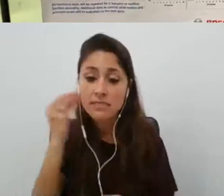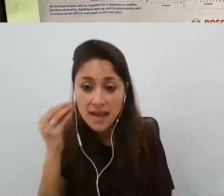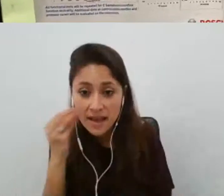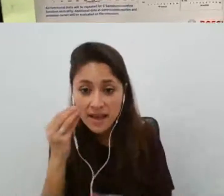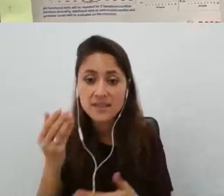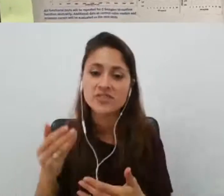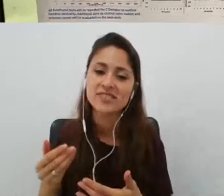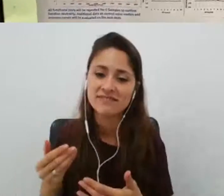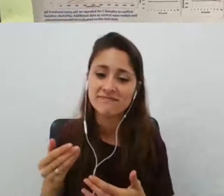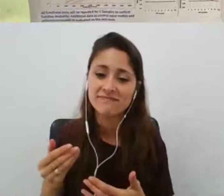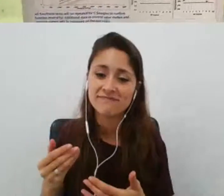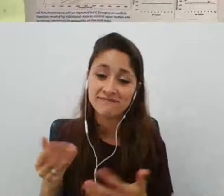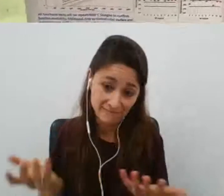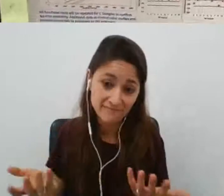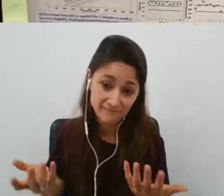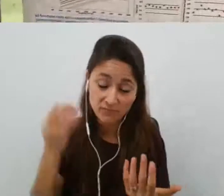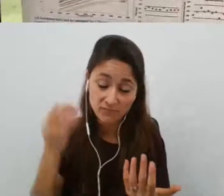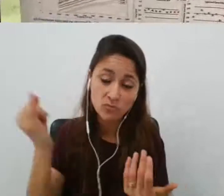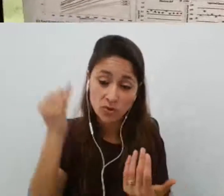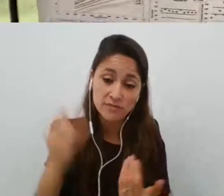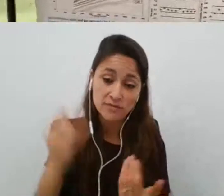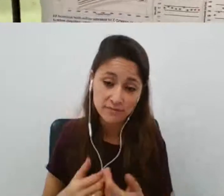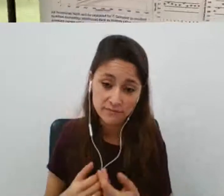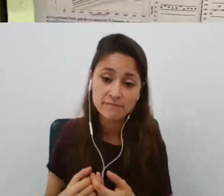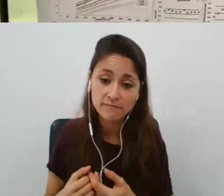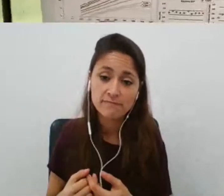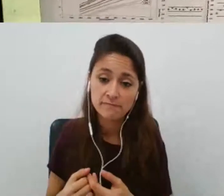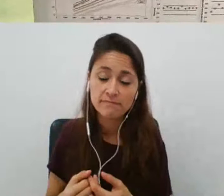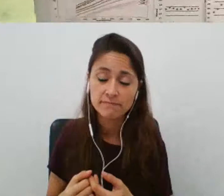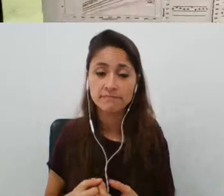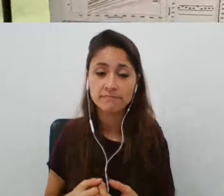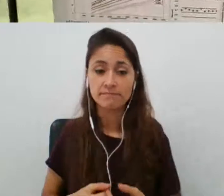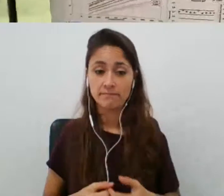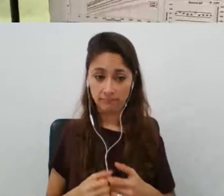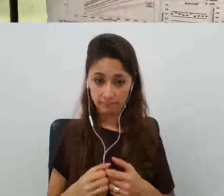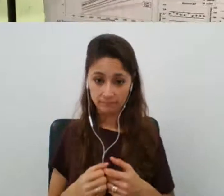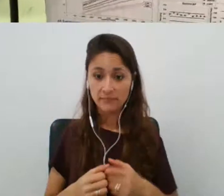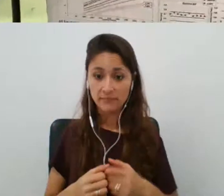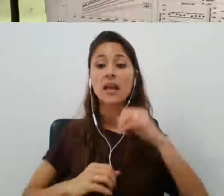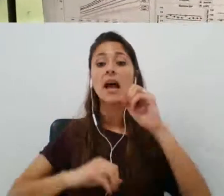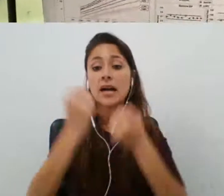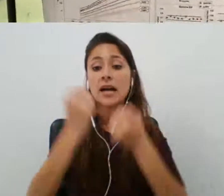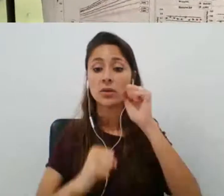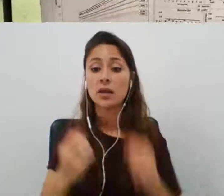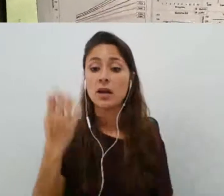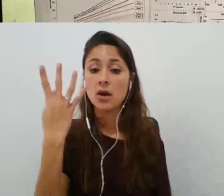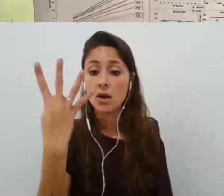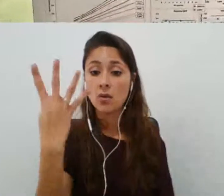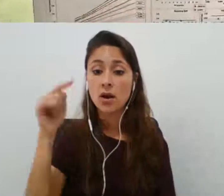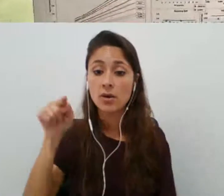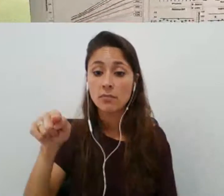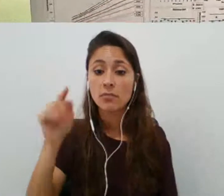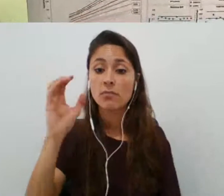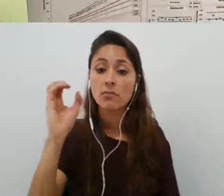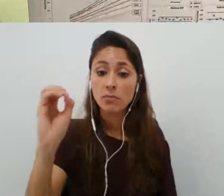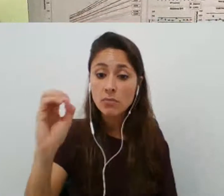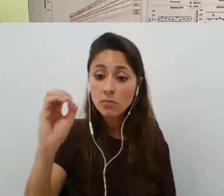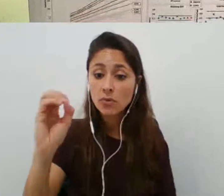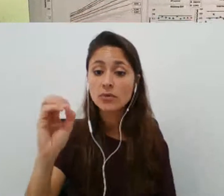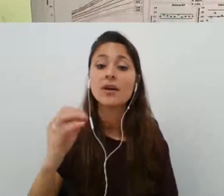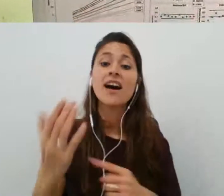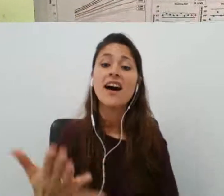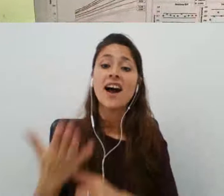do desenvolvimento, a gente foi criando ao longo de todo esse processo. E a indústria 4.0 tem essa característica de nos dar essas informações